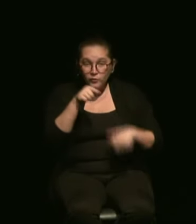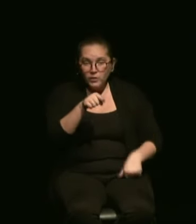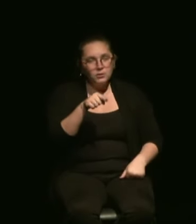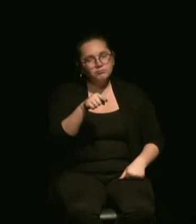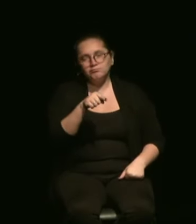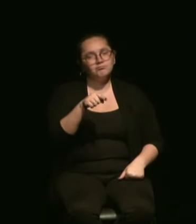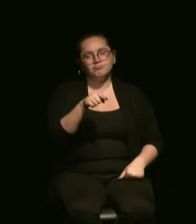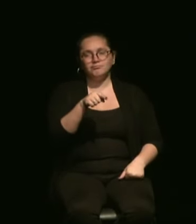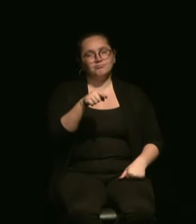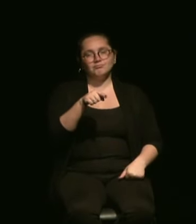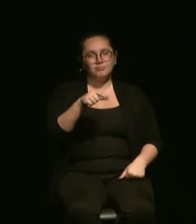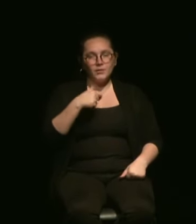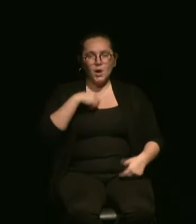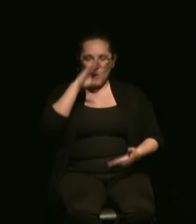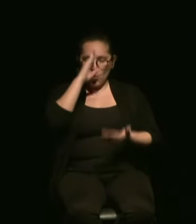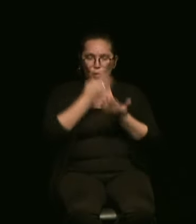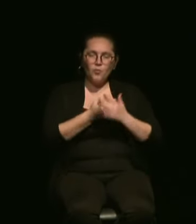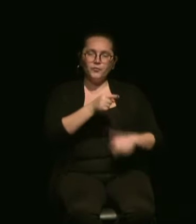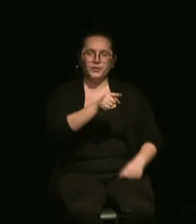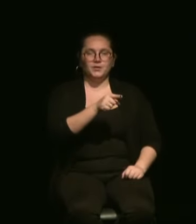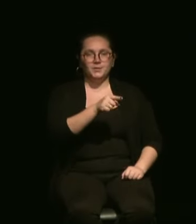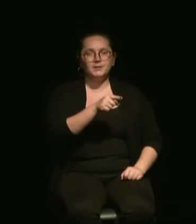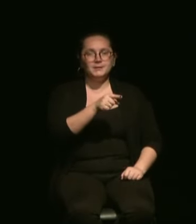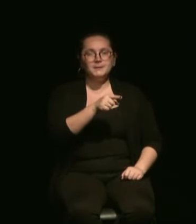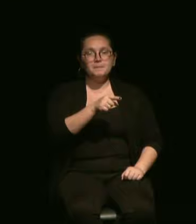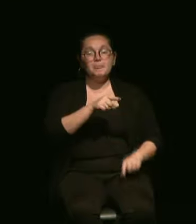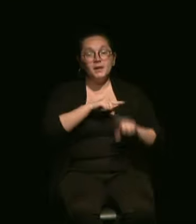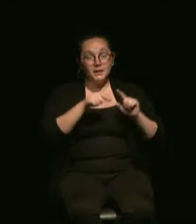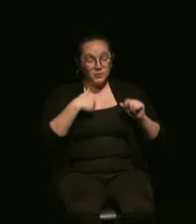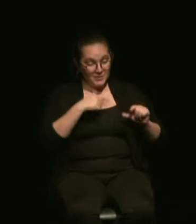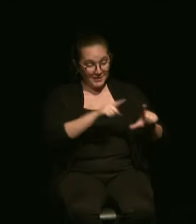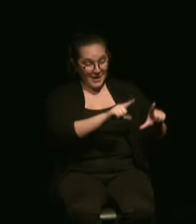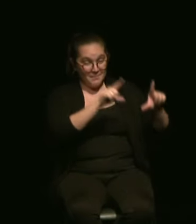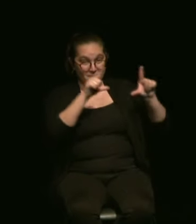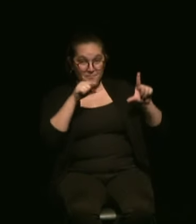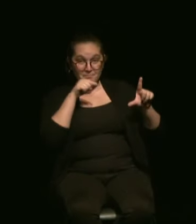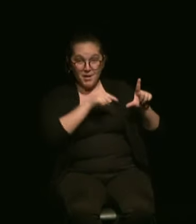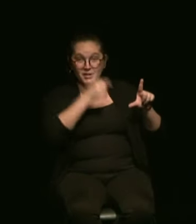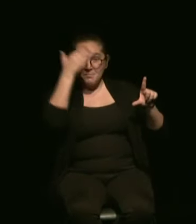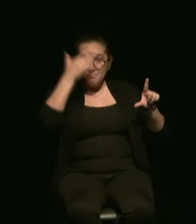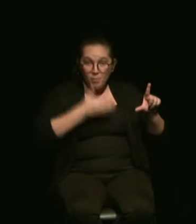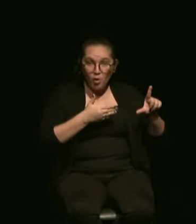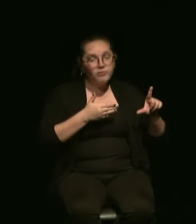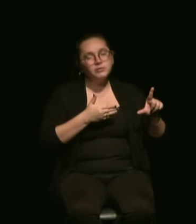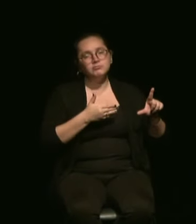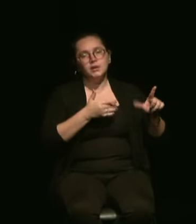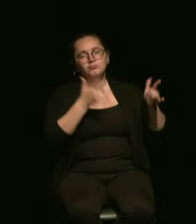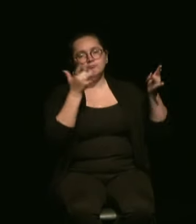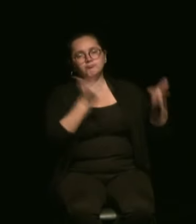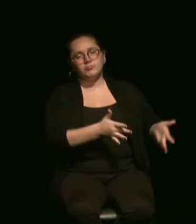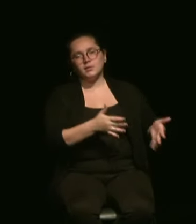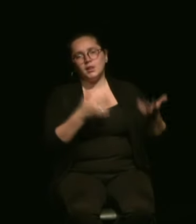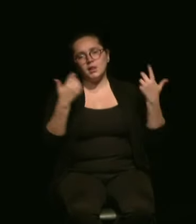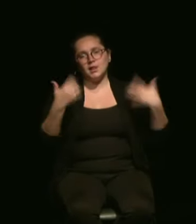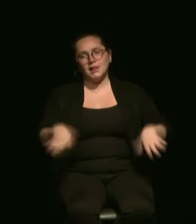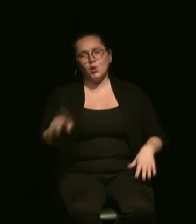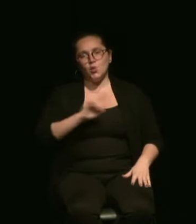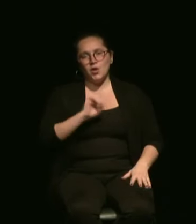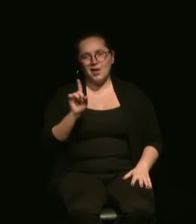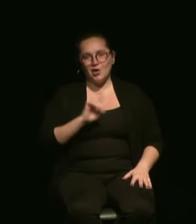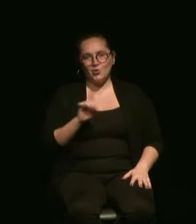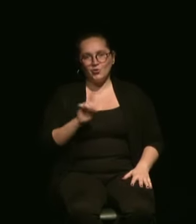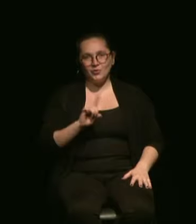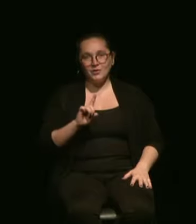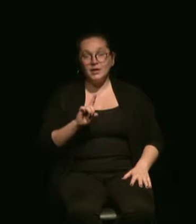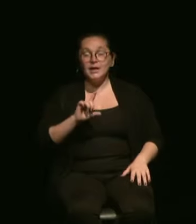registro. E, portanto, as imagens de evidência são imagens que eu vou abandonar, e ele faz isso. Não há mais imagens de